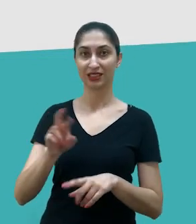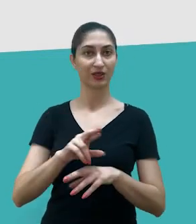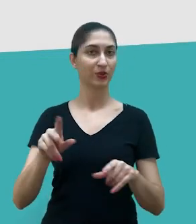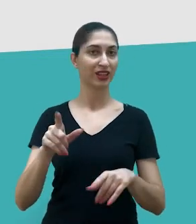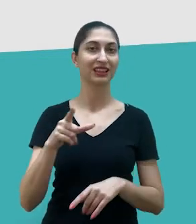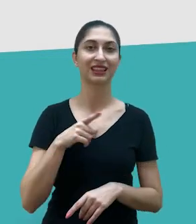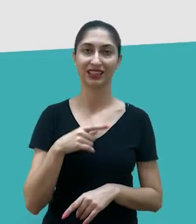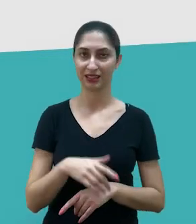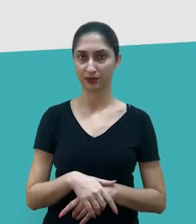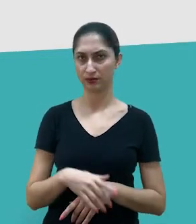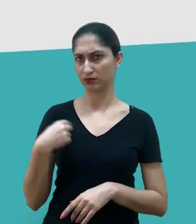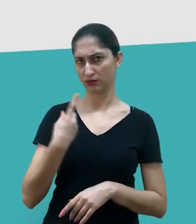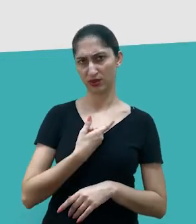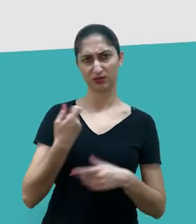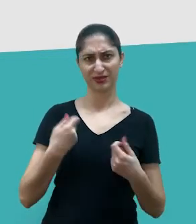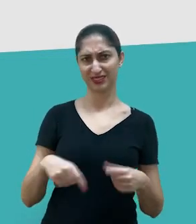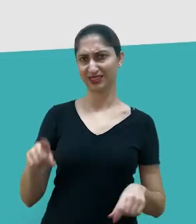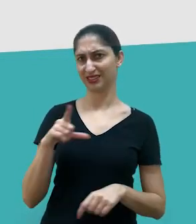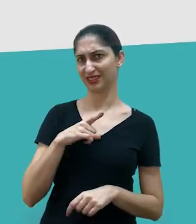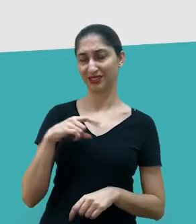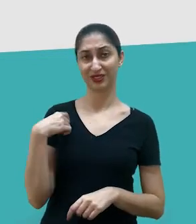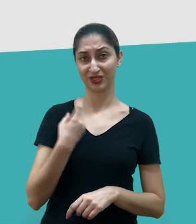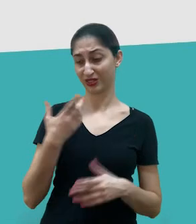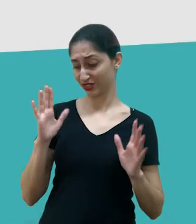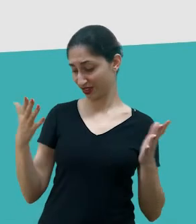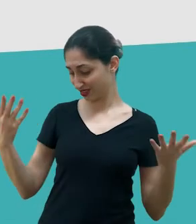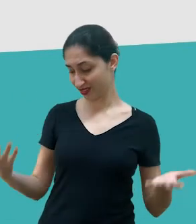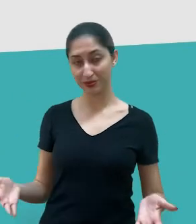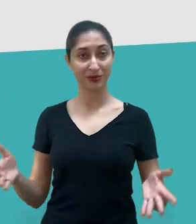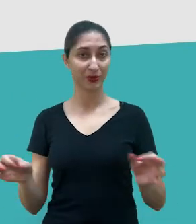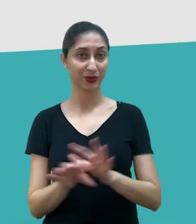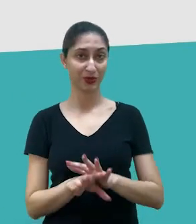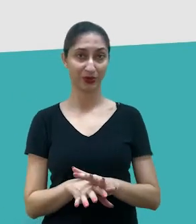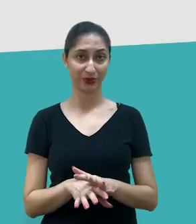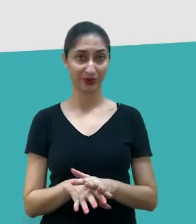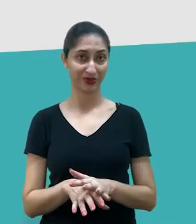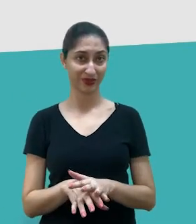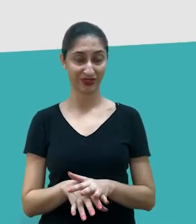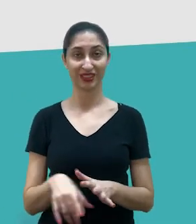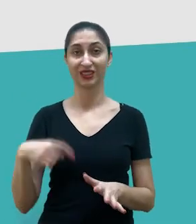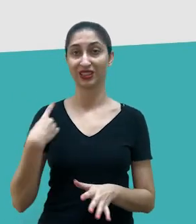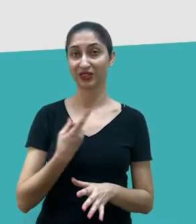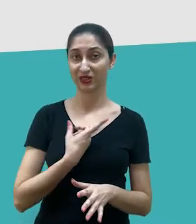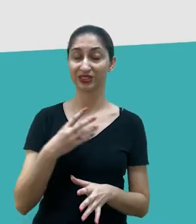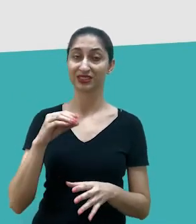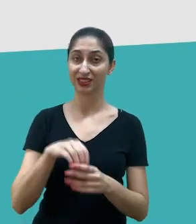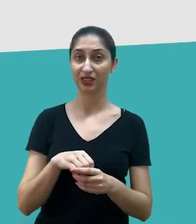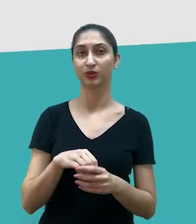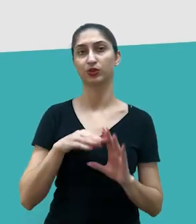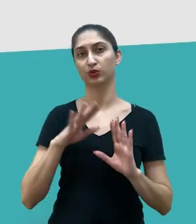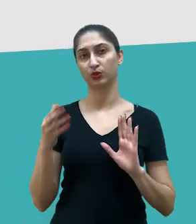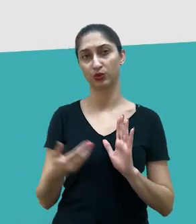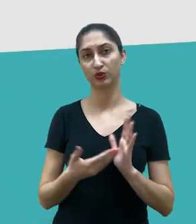precisa ter para ser. Nós já somos e nós somos parte integrante de um todo.